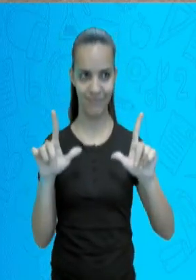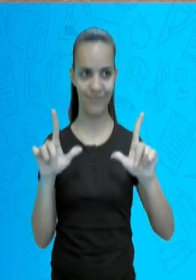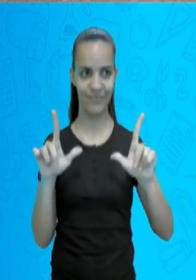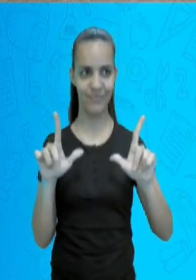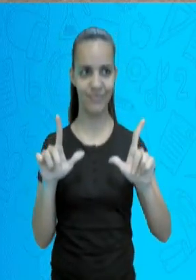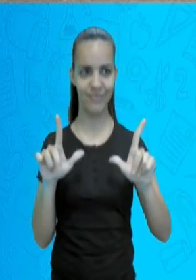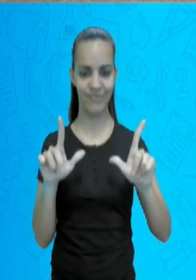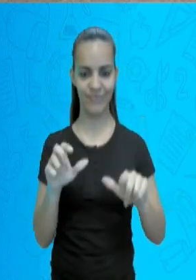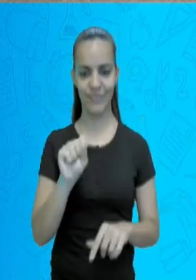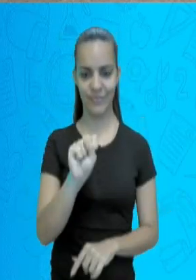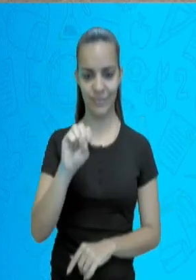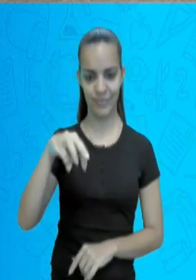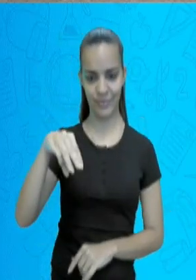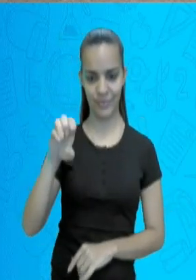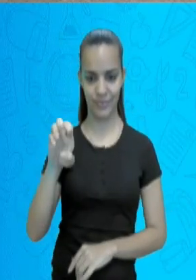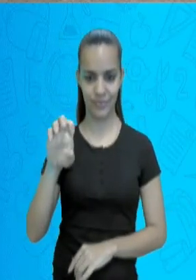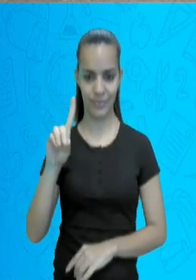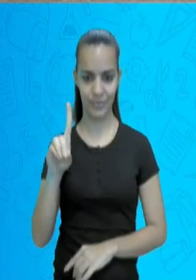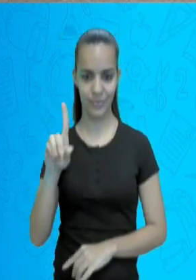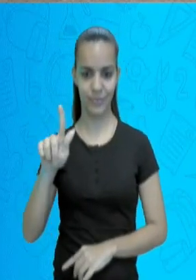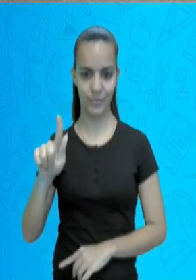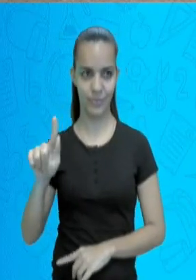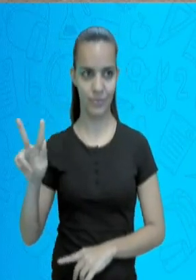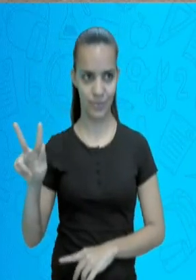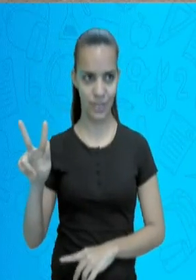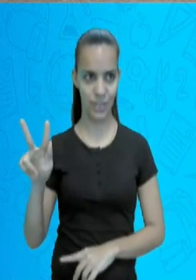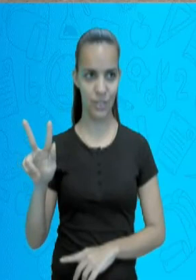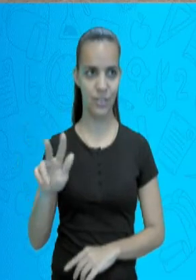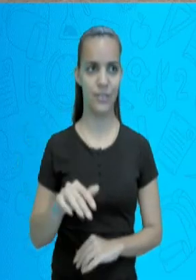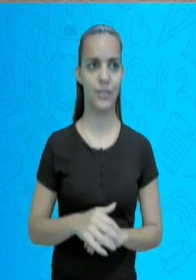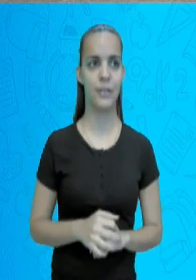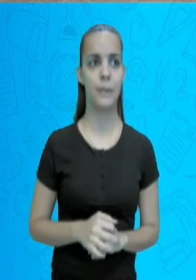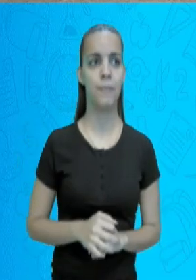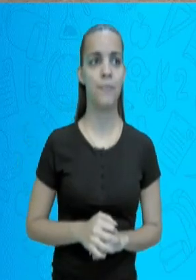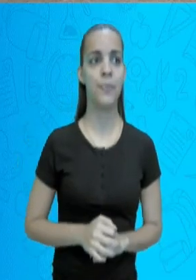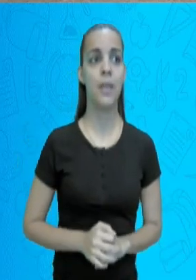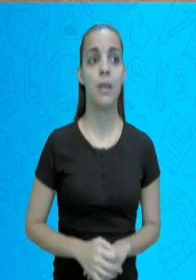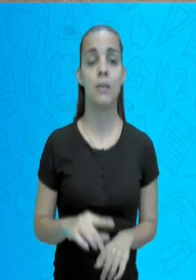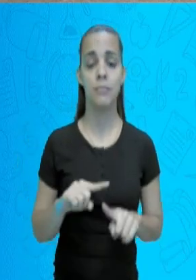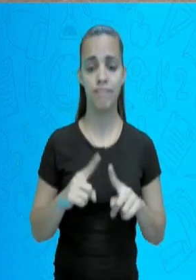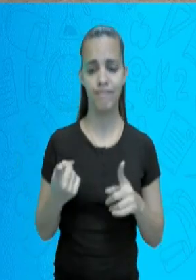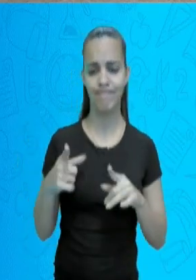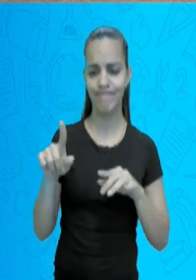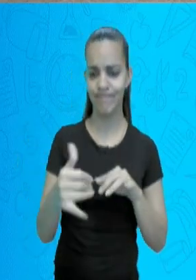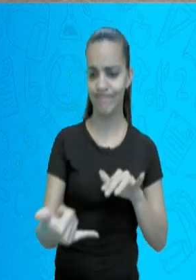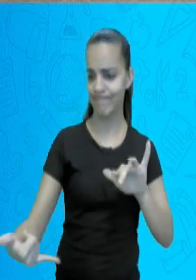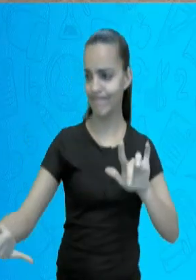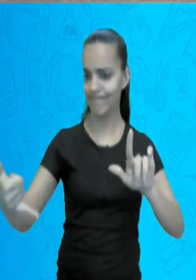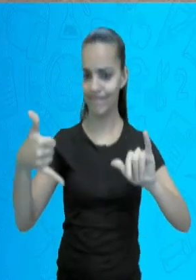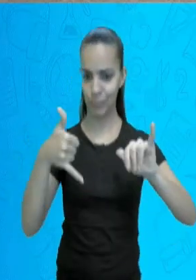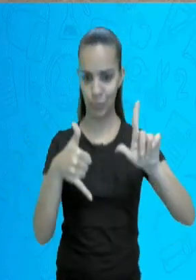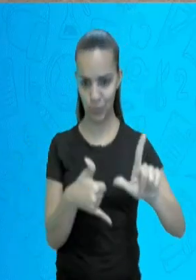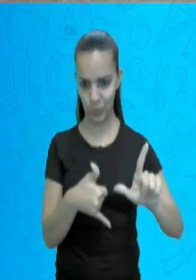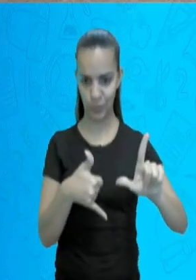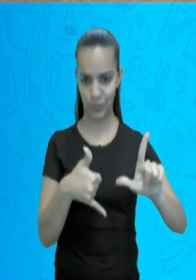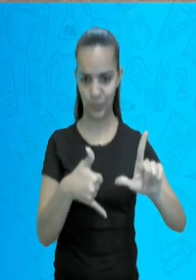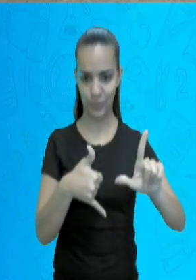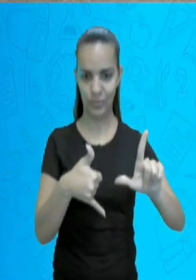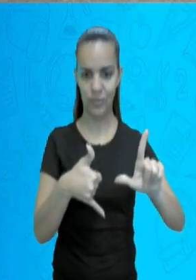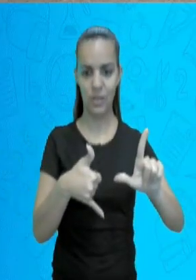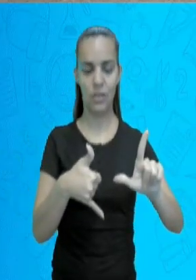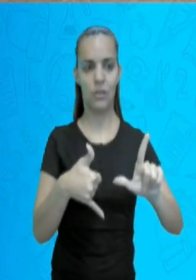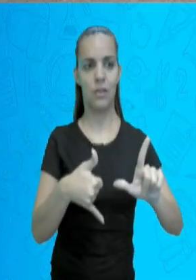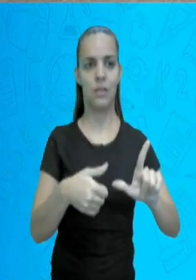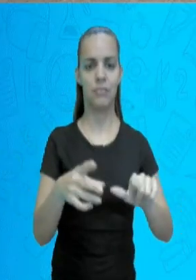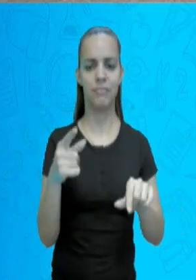plataforma SMED-GV. Para isso, basta você apontar a câmera do seu celular para a